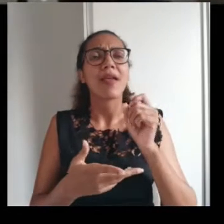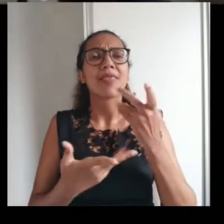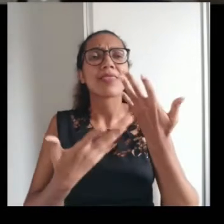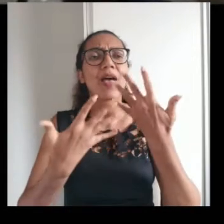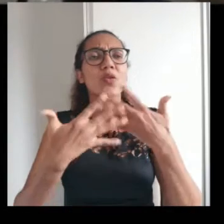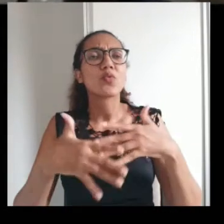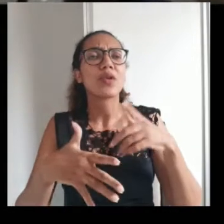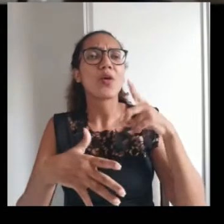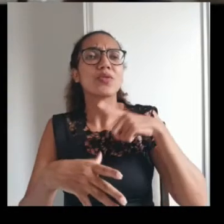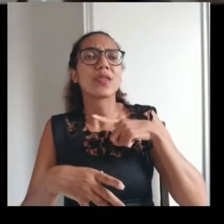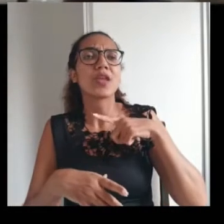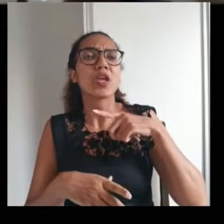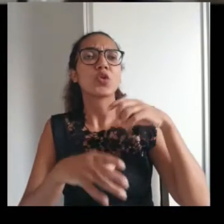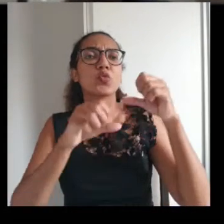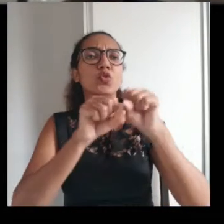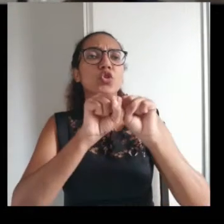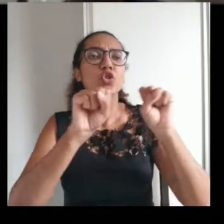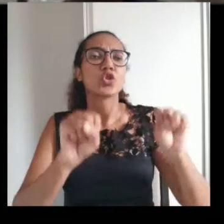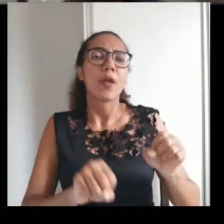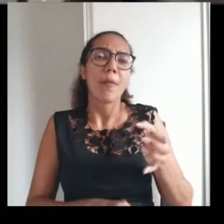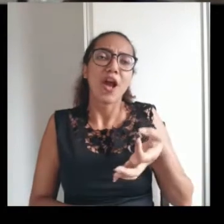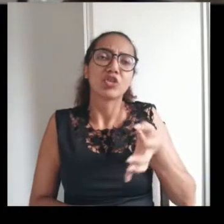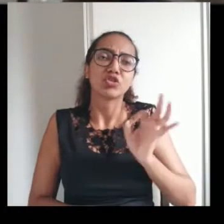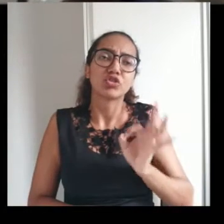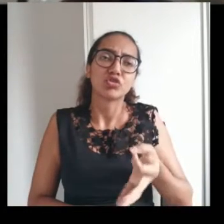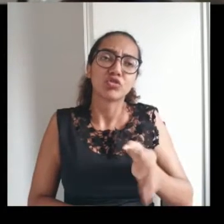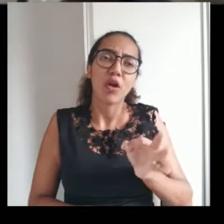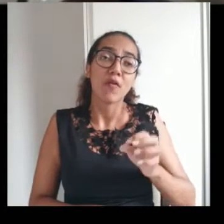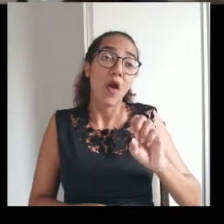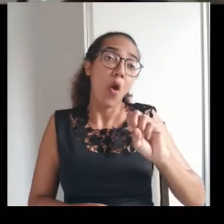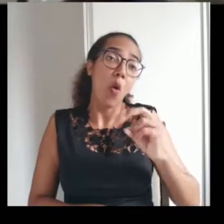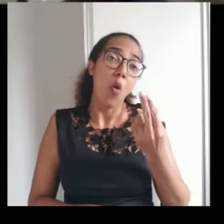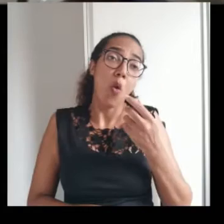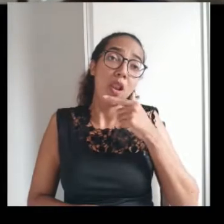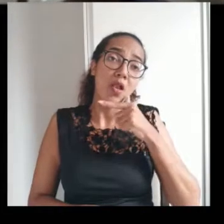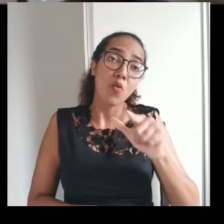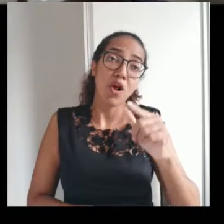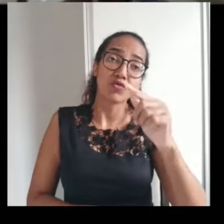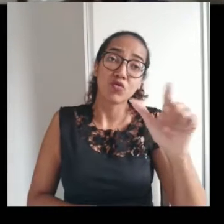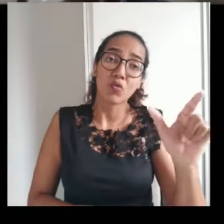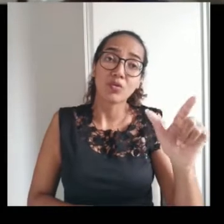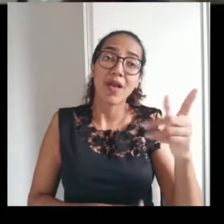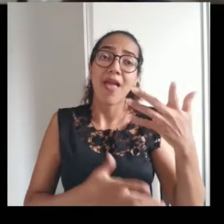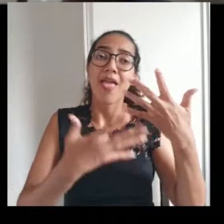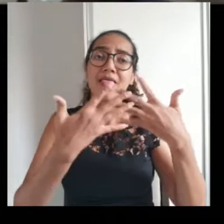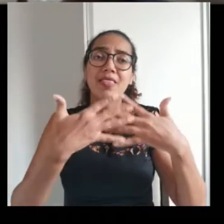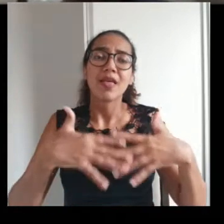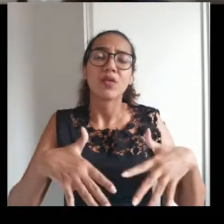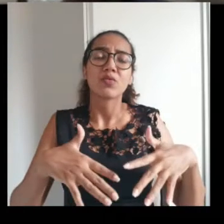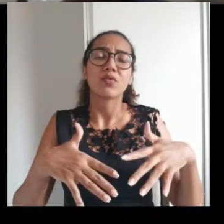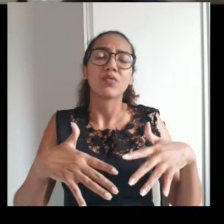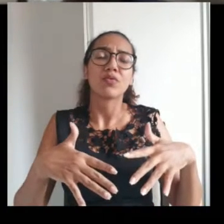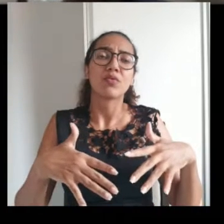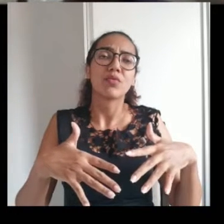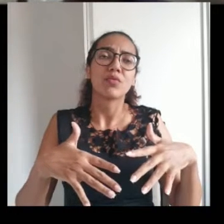linguagem, notem que é importante também ressaltar isso, tá certo? Muita gente